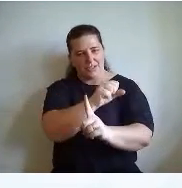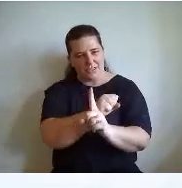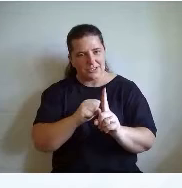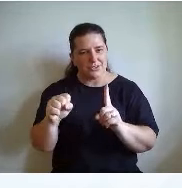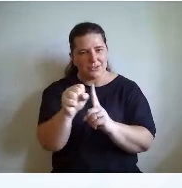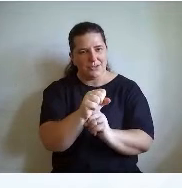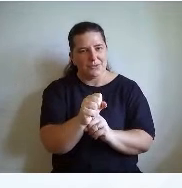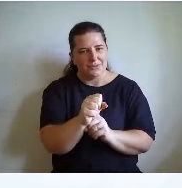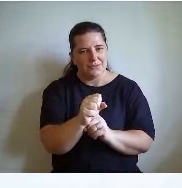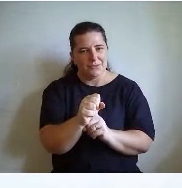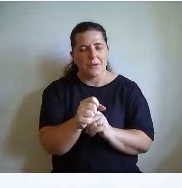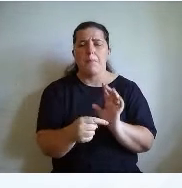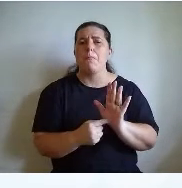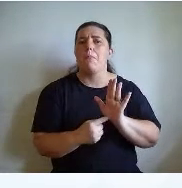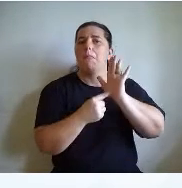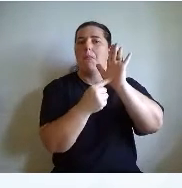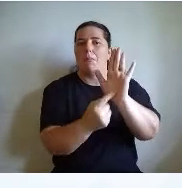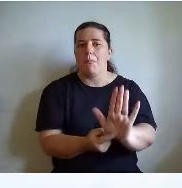sacode.